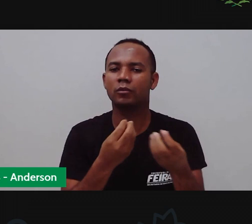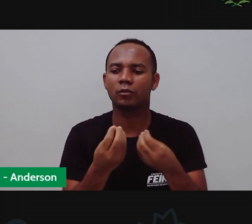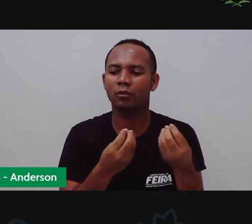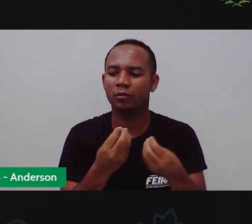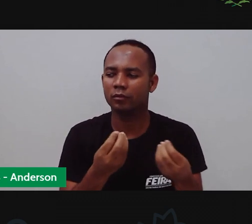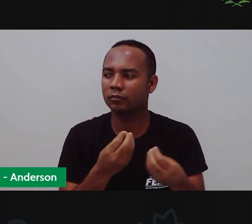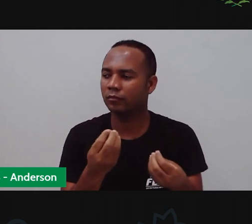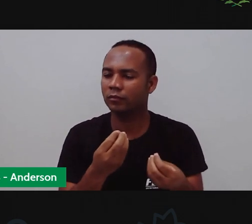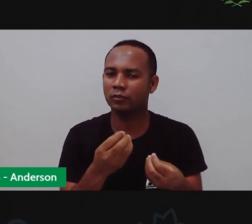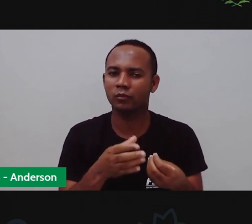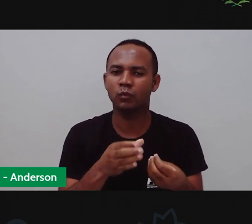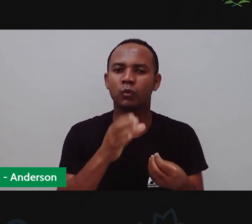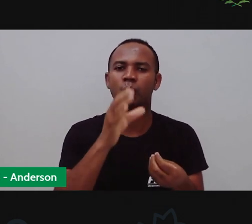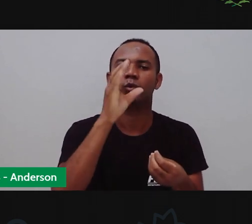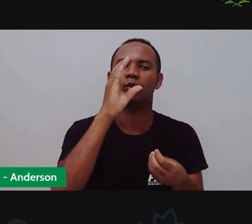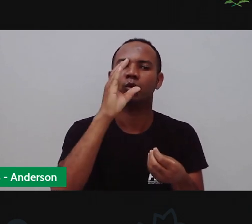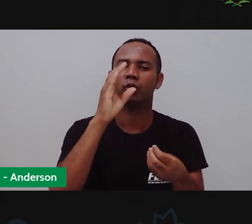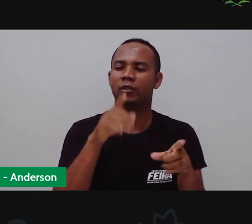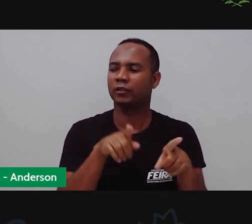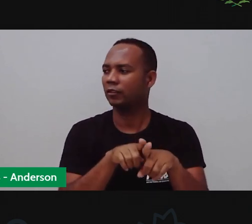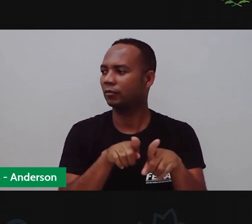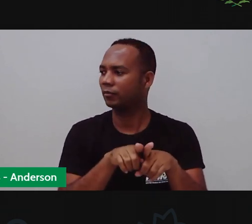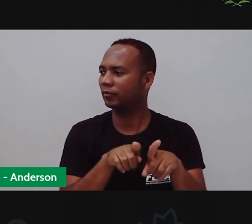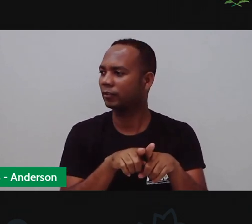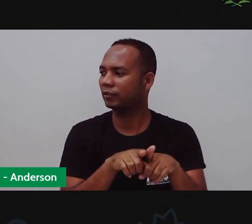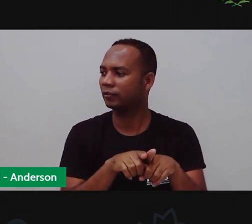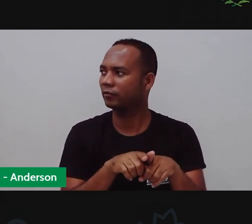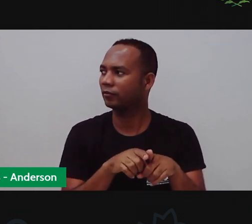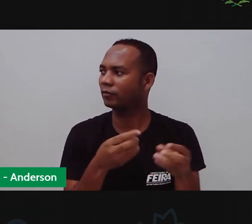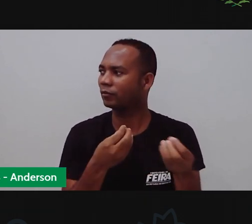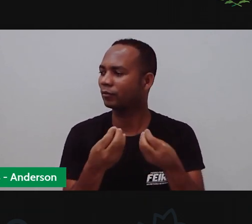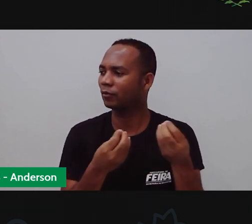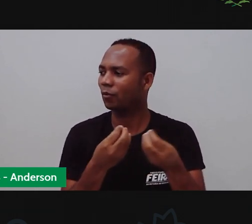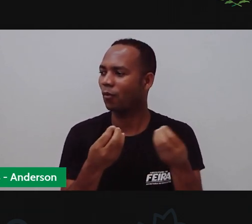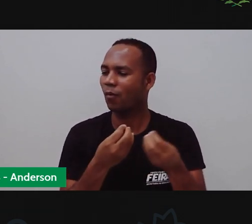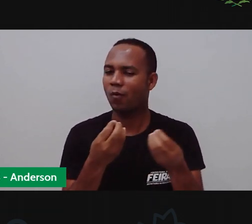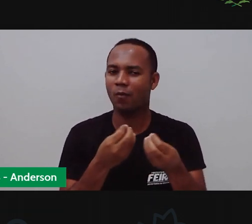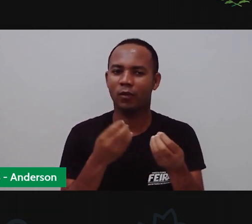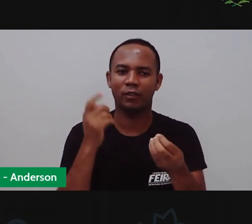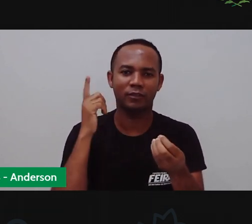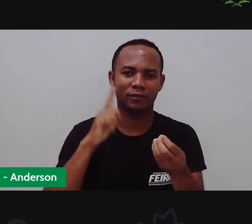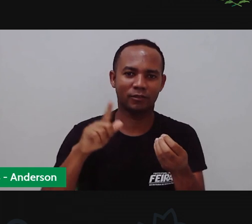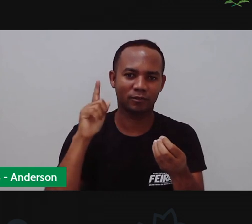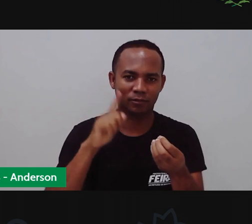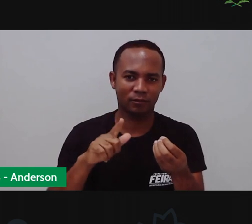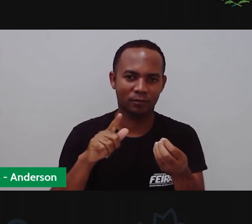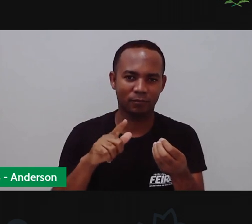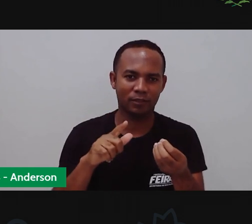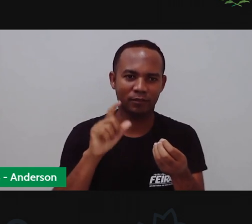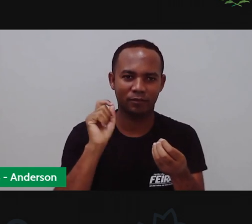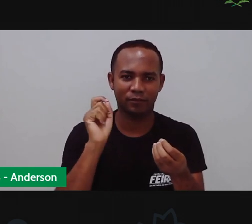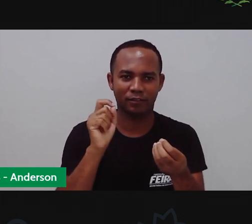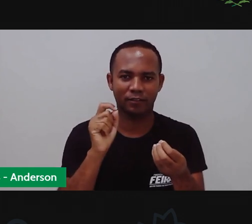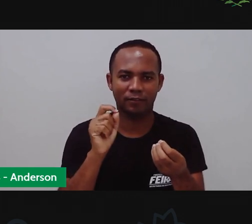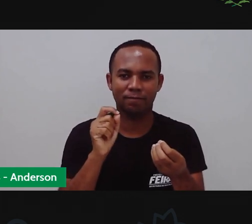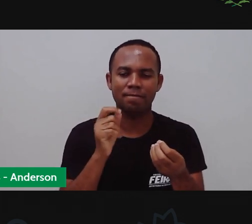Para ela beber, né? E aí vamos descobrir se ela vai conseguir